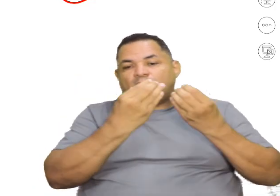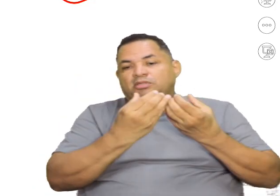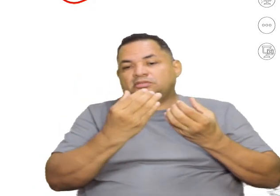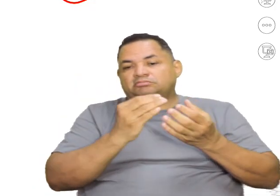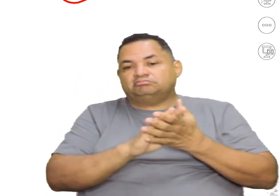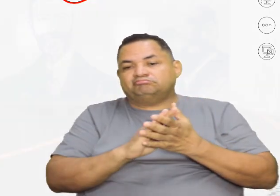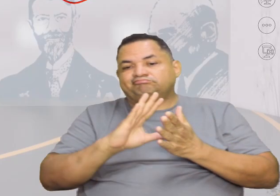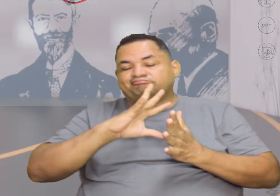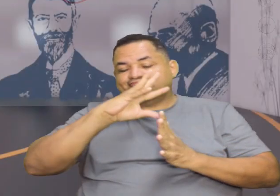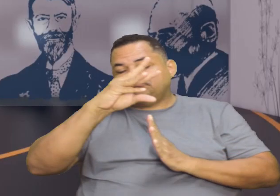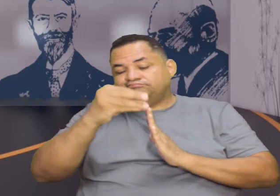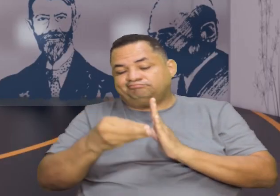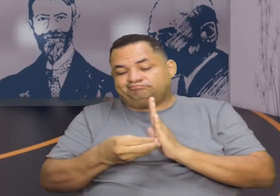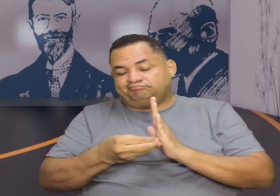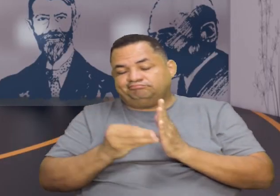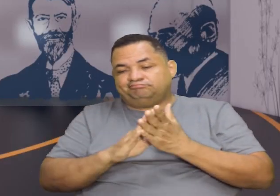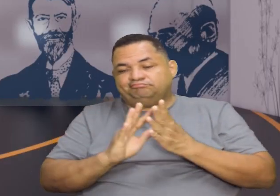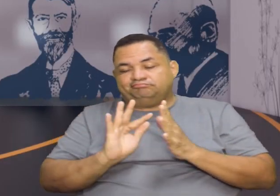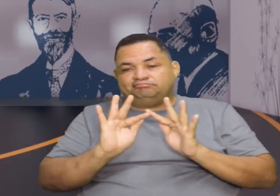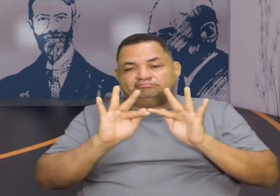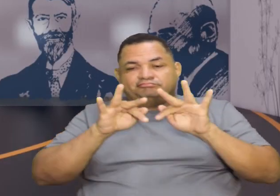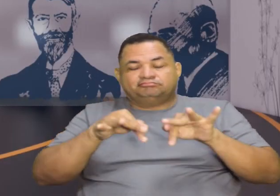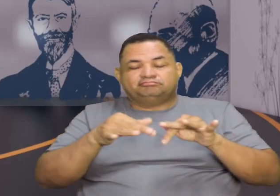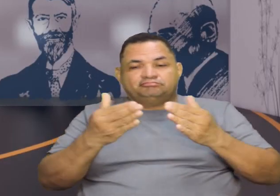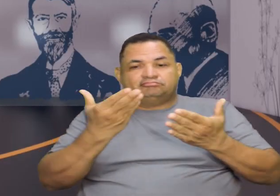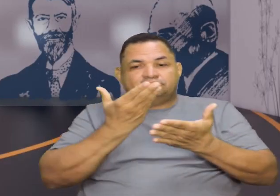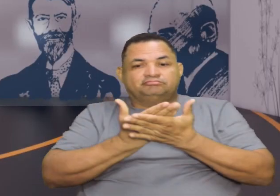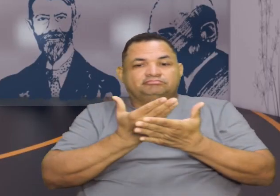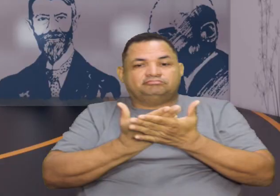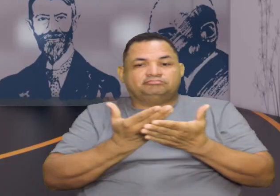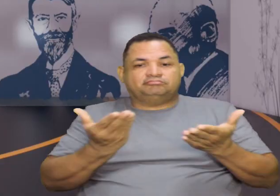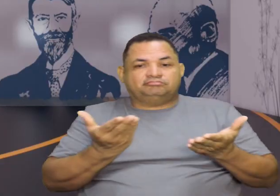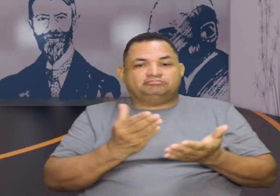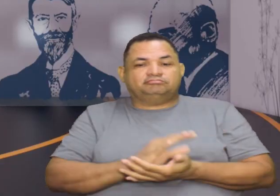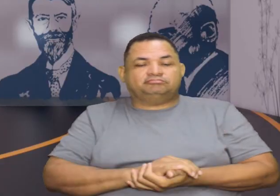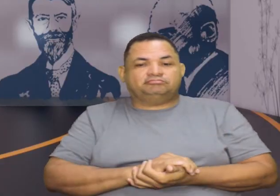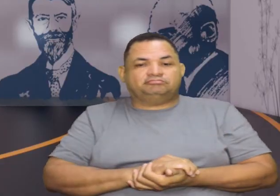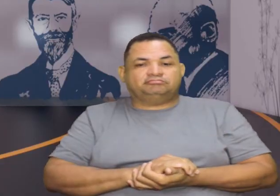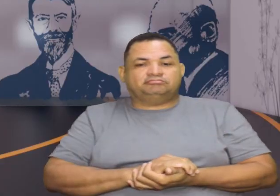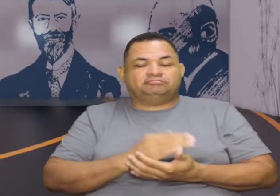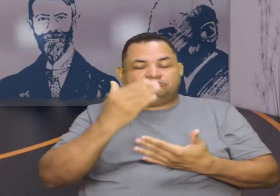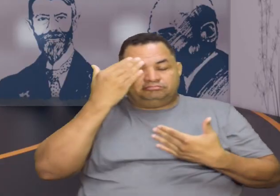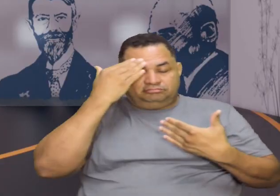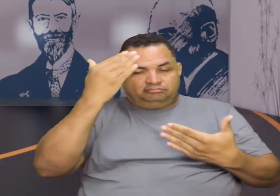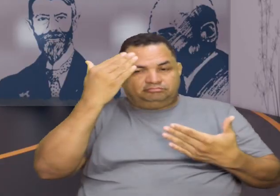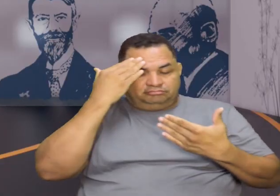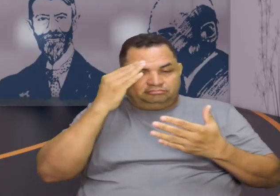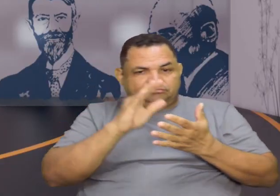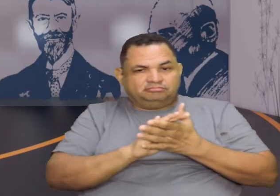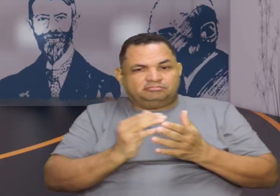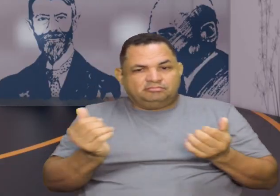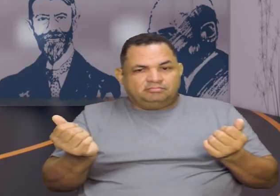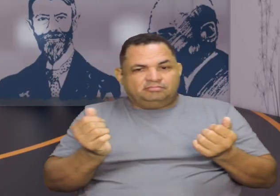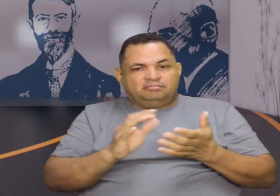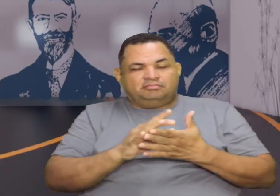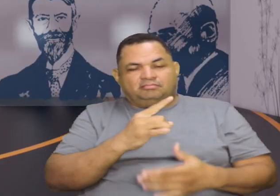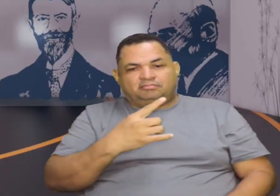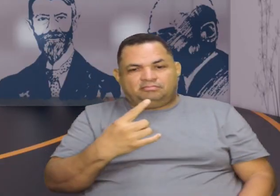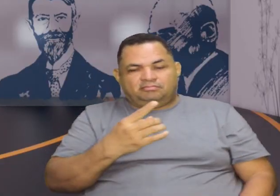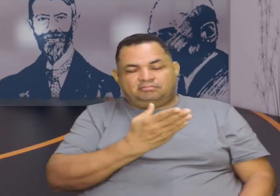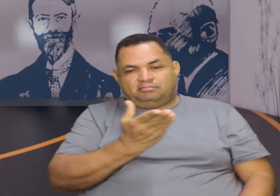vocês citarem. E para fecharmos, então, a aula, né, a gente agradece aí a companhia de